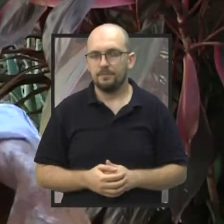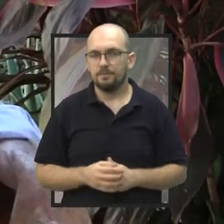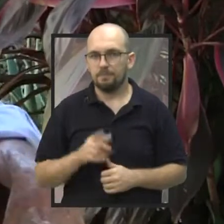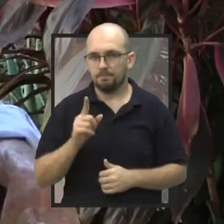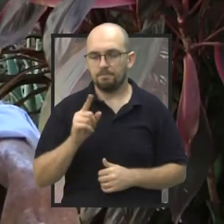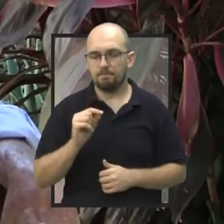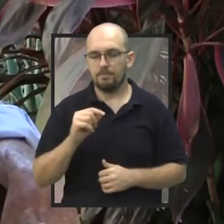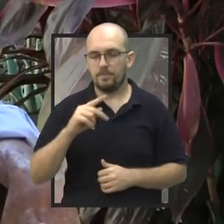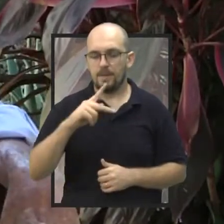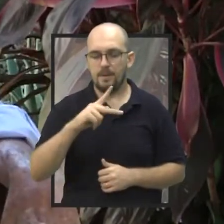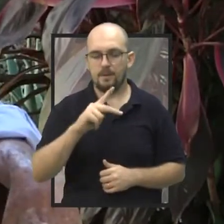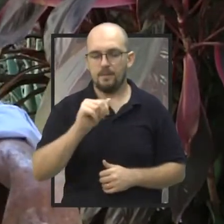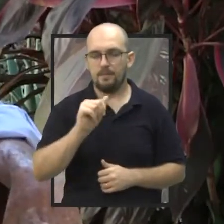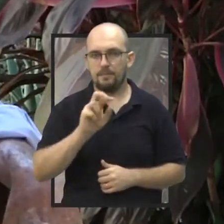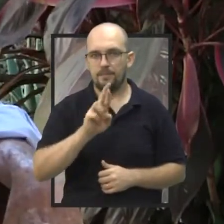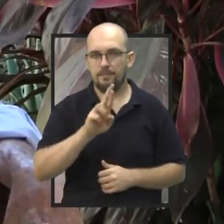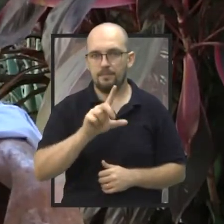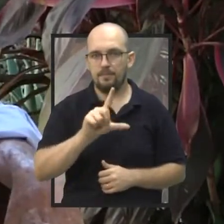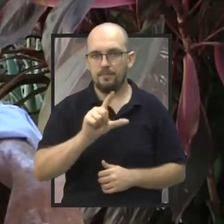No parlamentarismo,